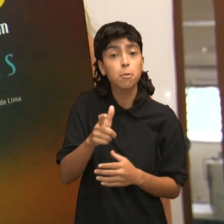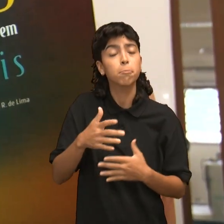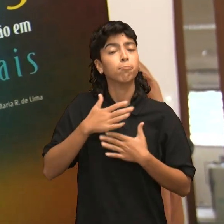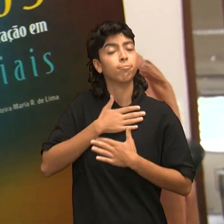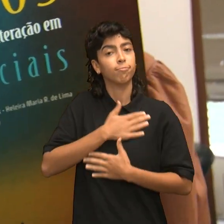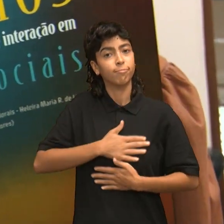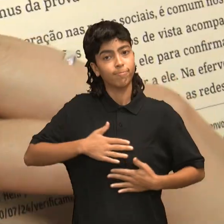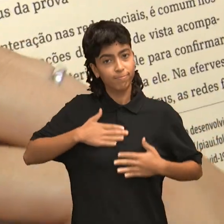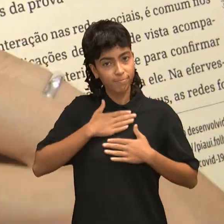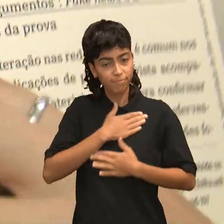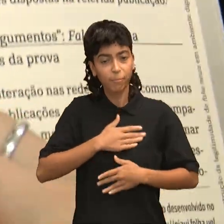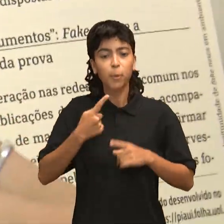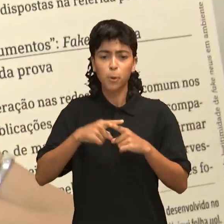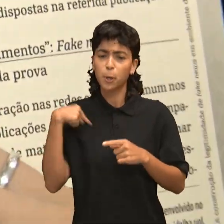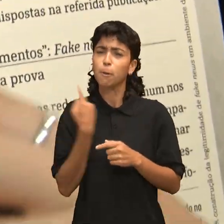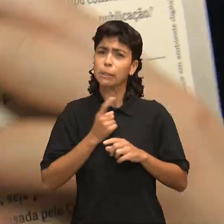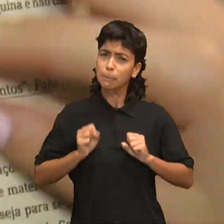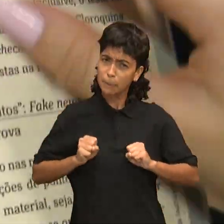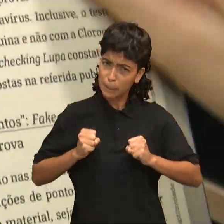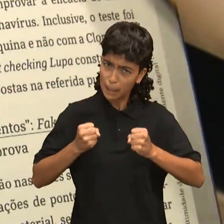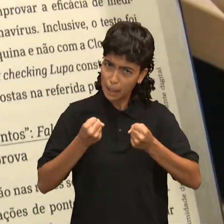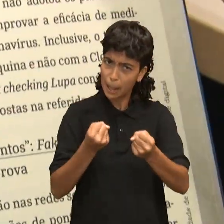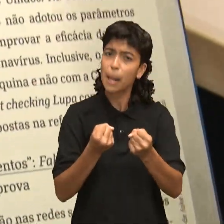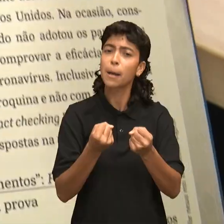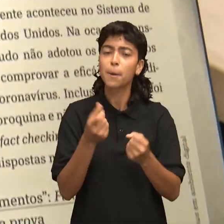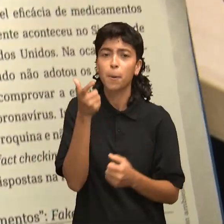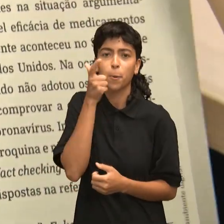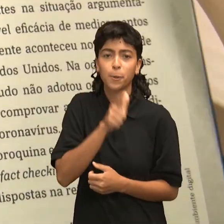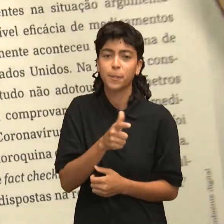proveitosa, porque nos esmeramos muito para isso. Muito obrigado.